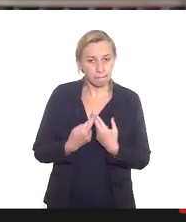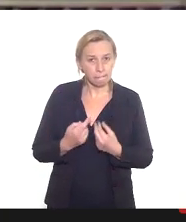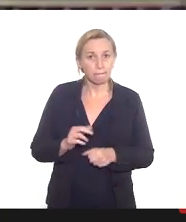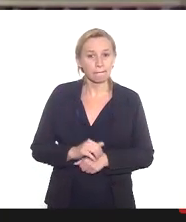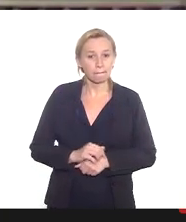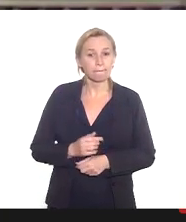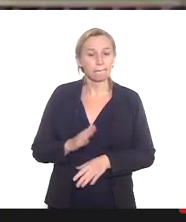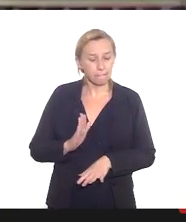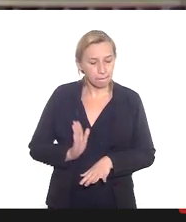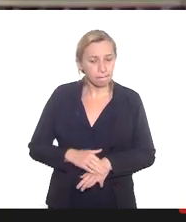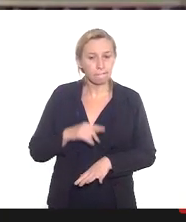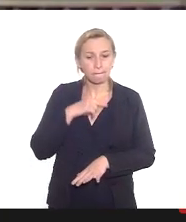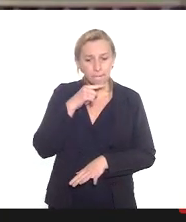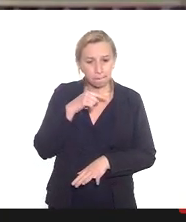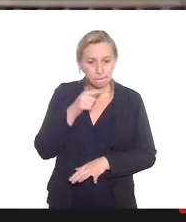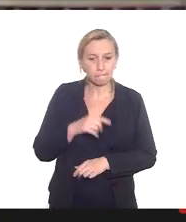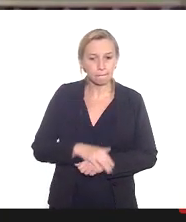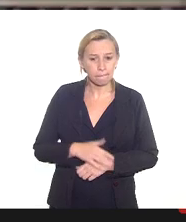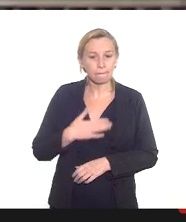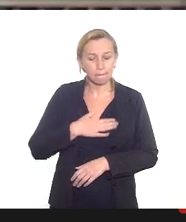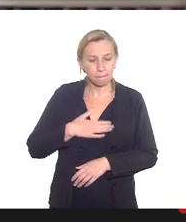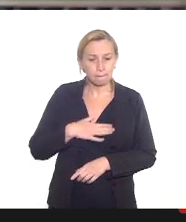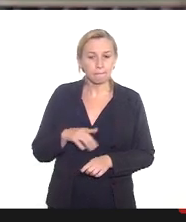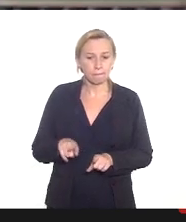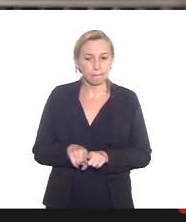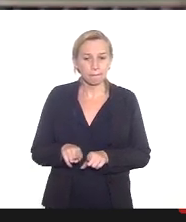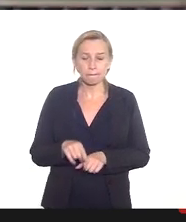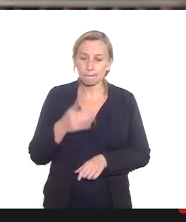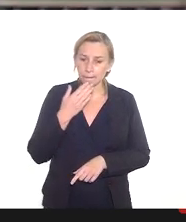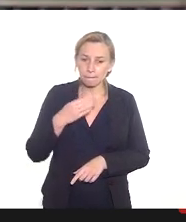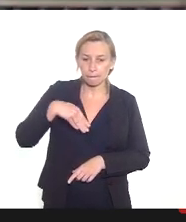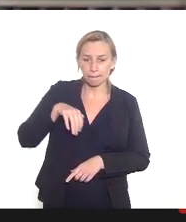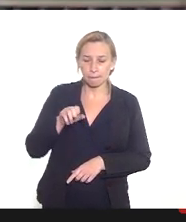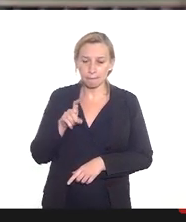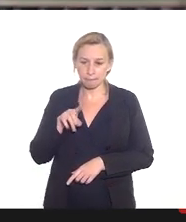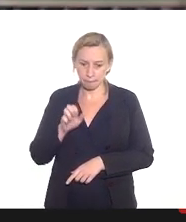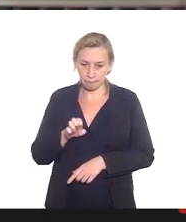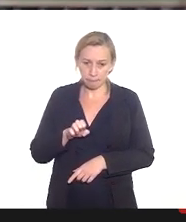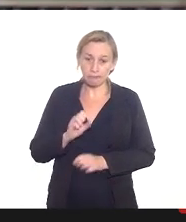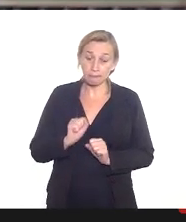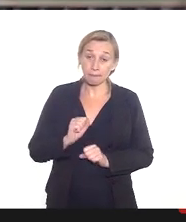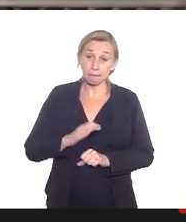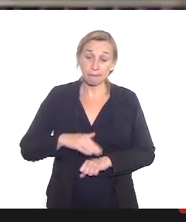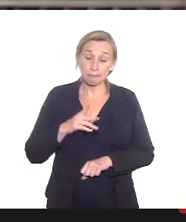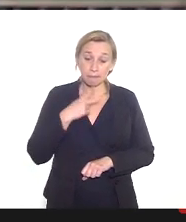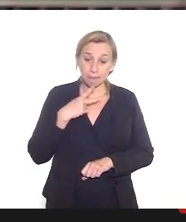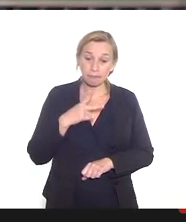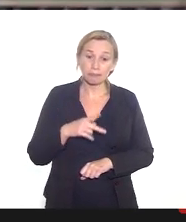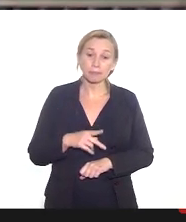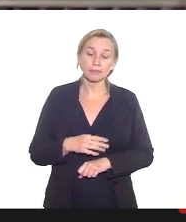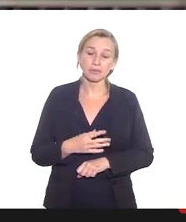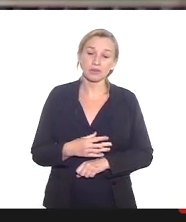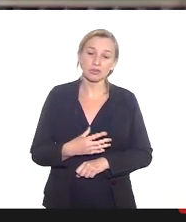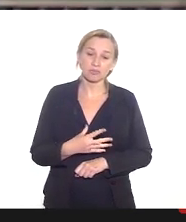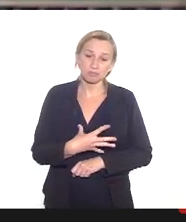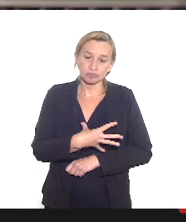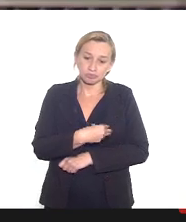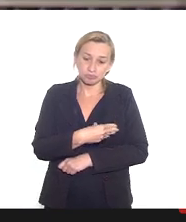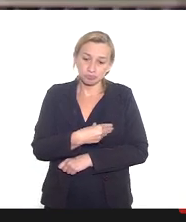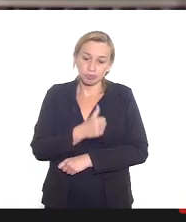acho que tem muito mais dúvidas gostaria de sugerir que a doutora memória pudesse falar mais sobre as lactantes